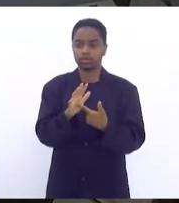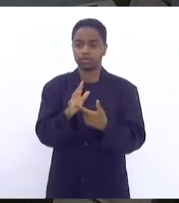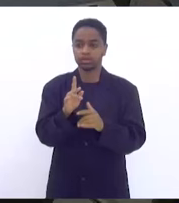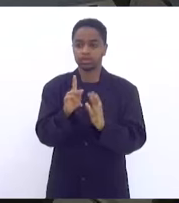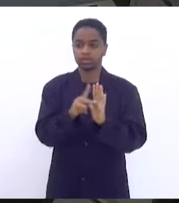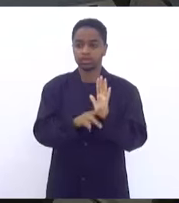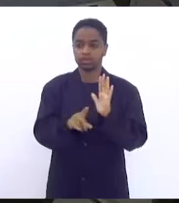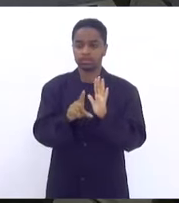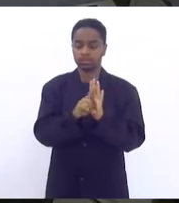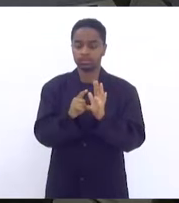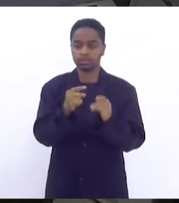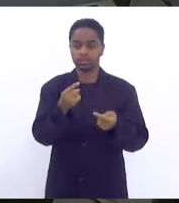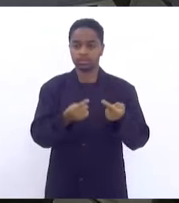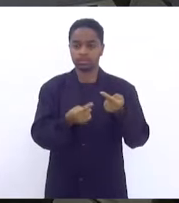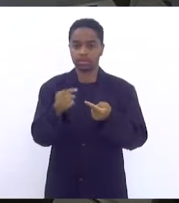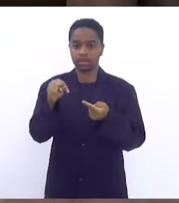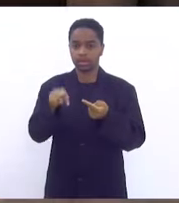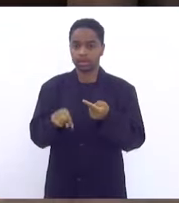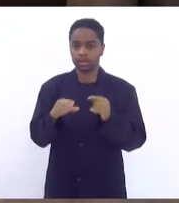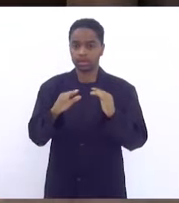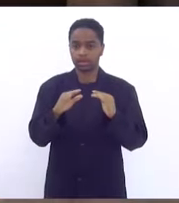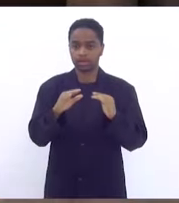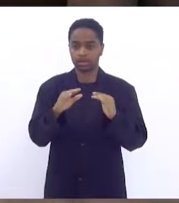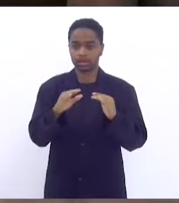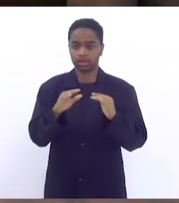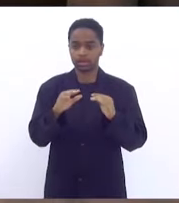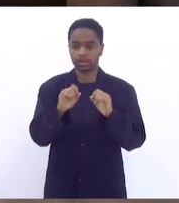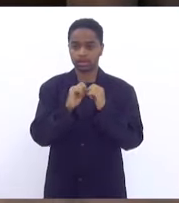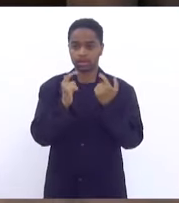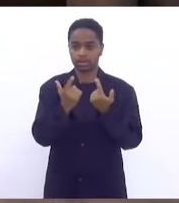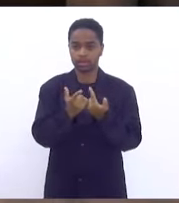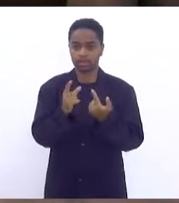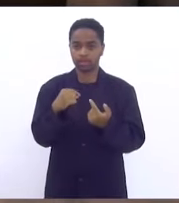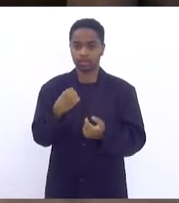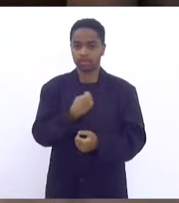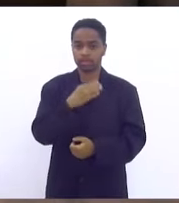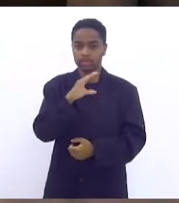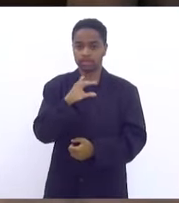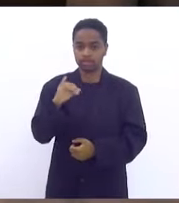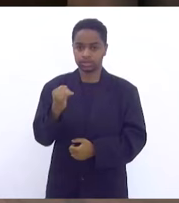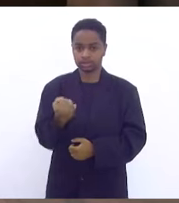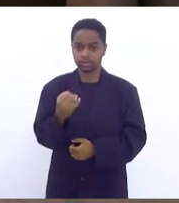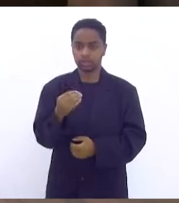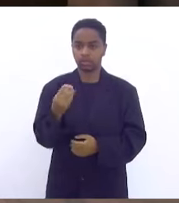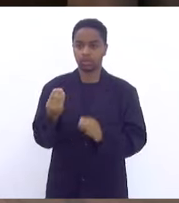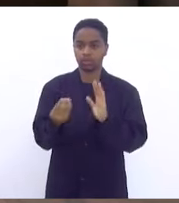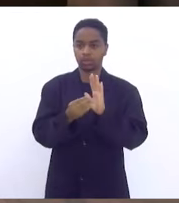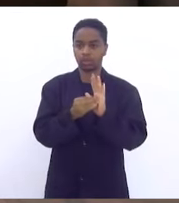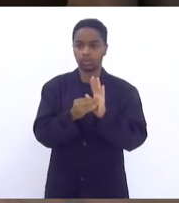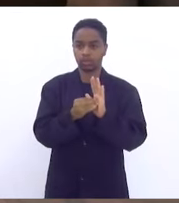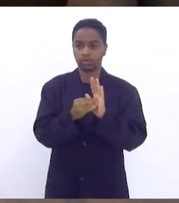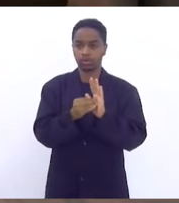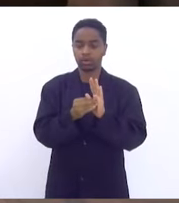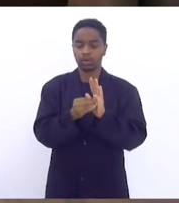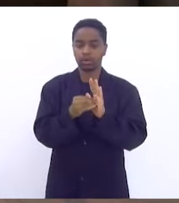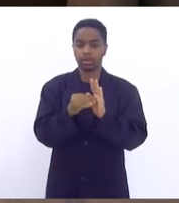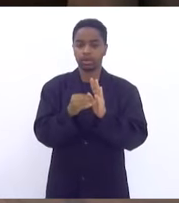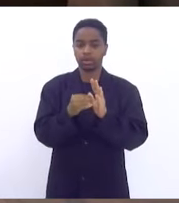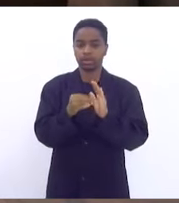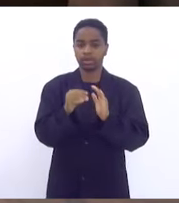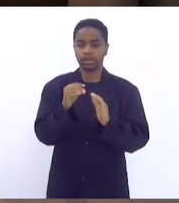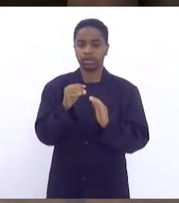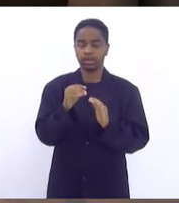tramitou na casa, no âmbito da CCJ, a gente optou pela baixa diligência para que o projeto pudesse ganhar